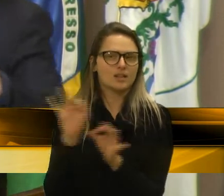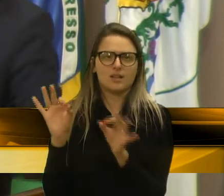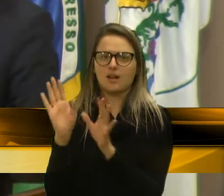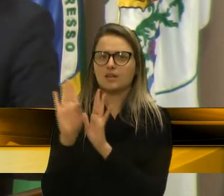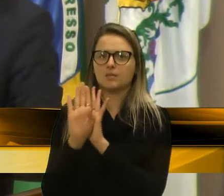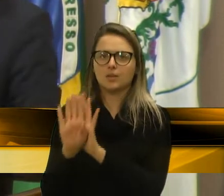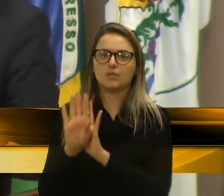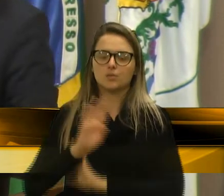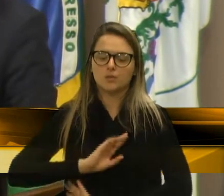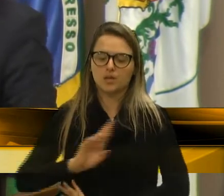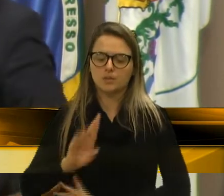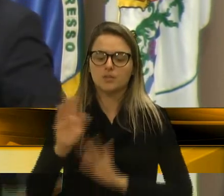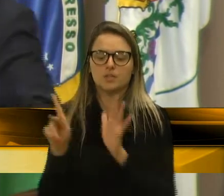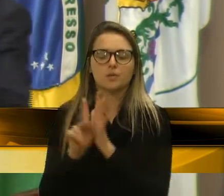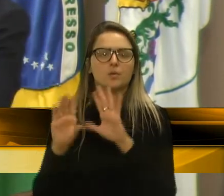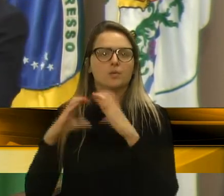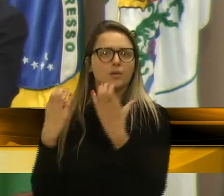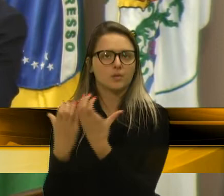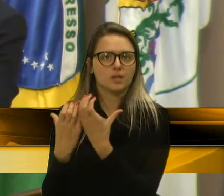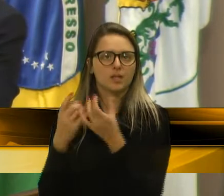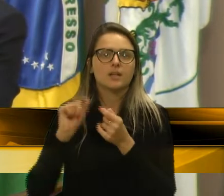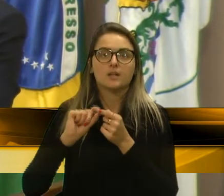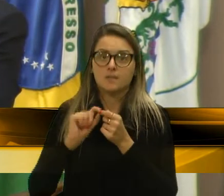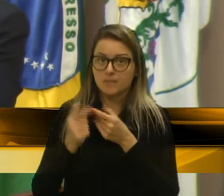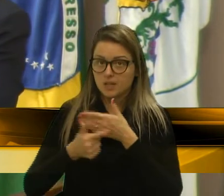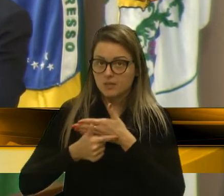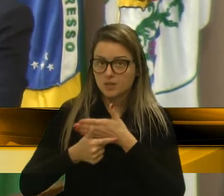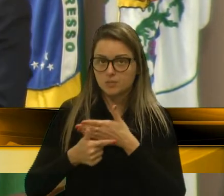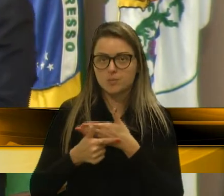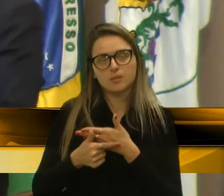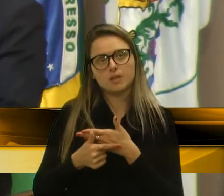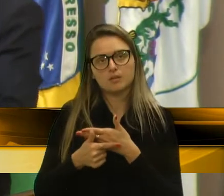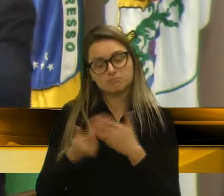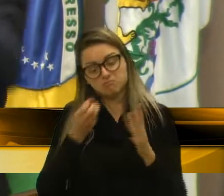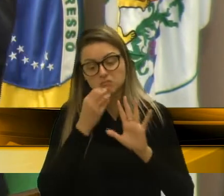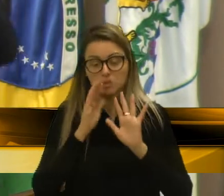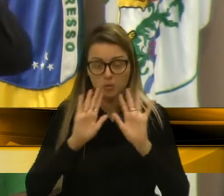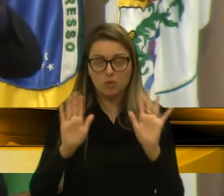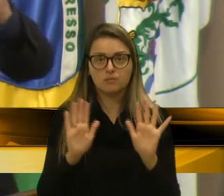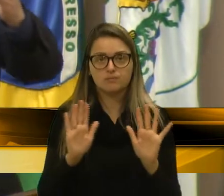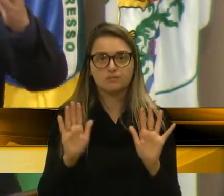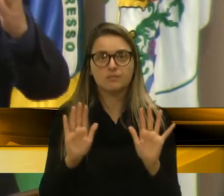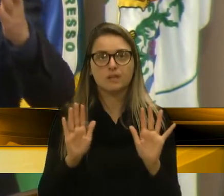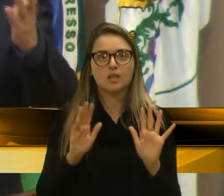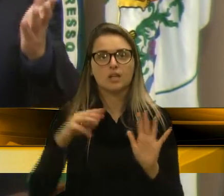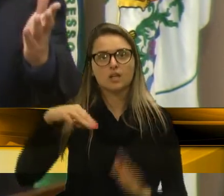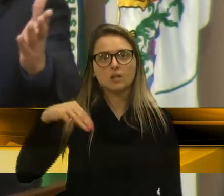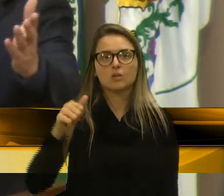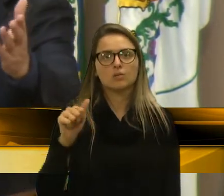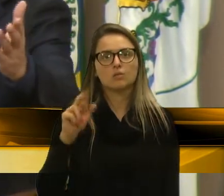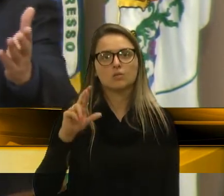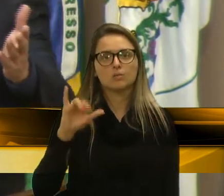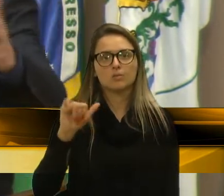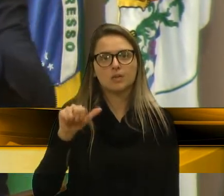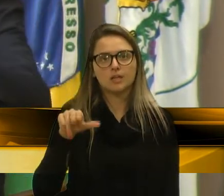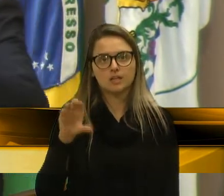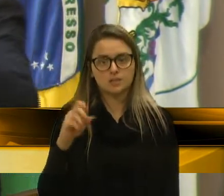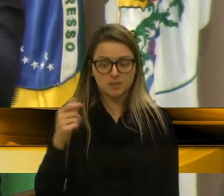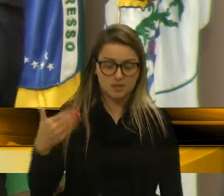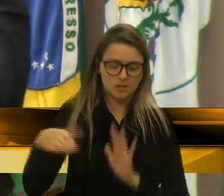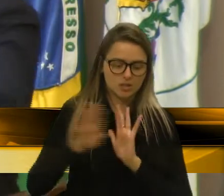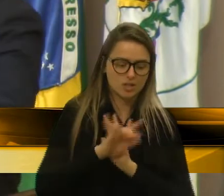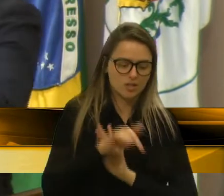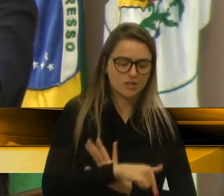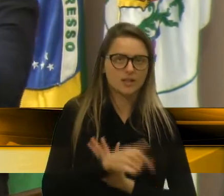representar a sua comunidade, aí faz o seu papel, e, bom, eu acho que o seu Marciano tinha que vir aqui, sei lá, trazer um